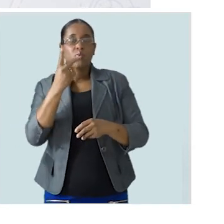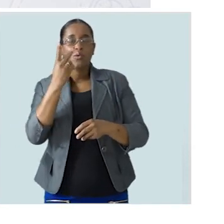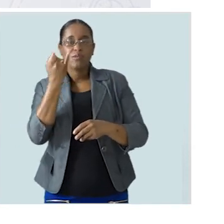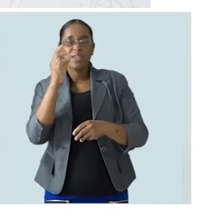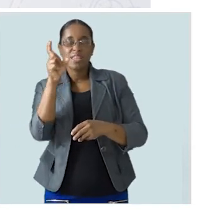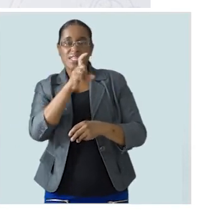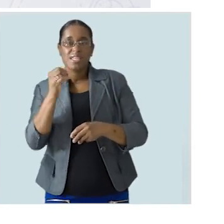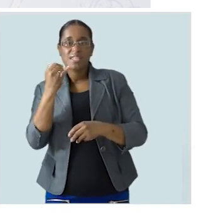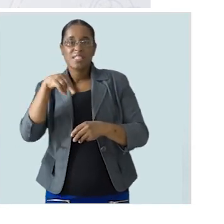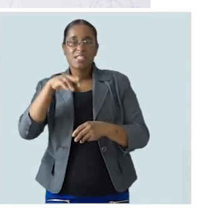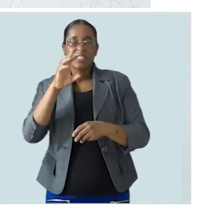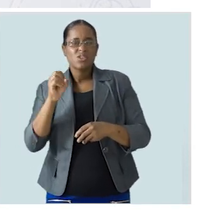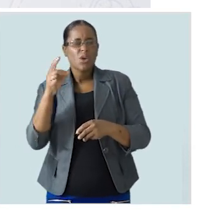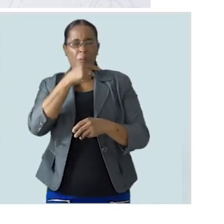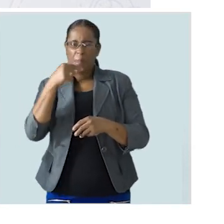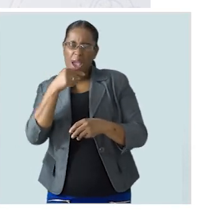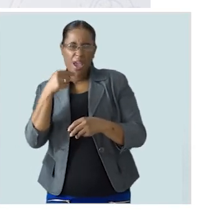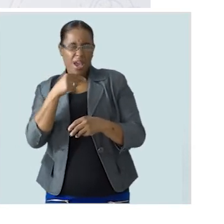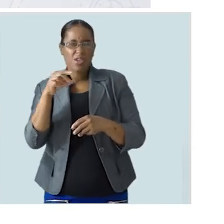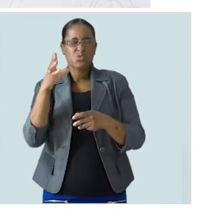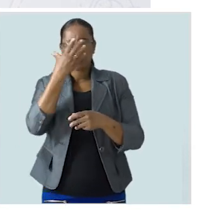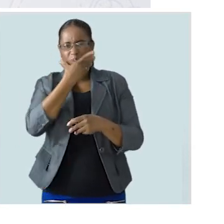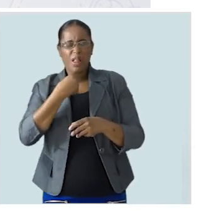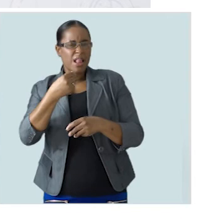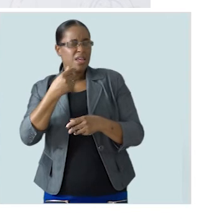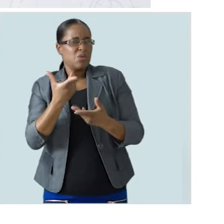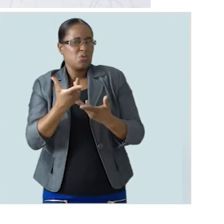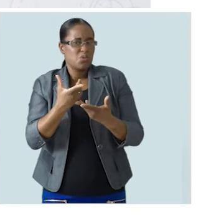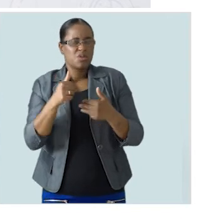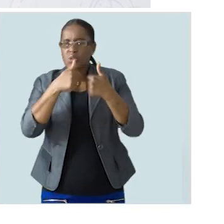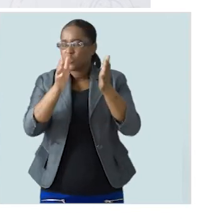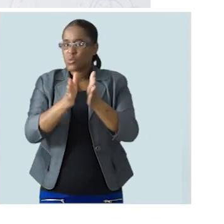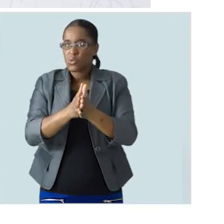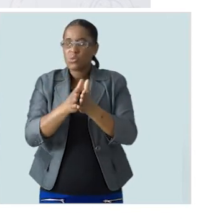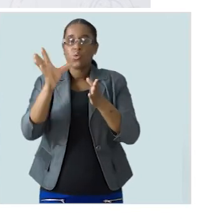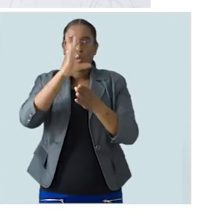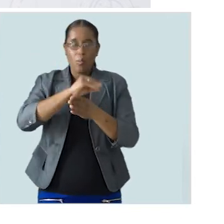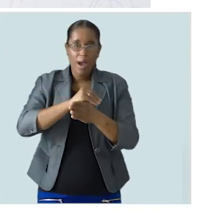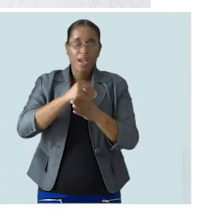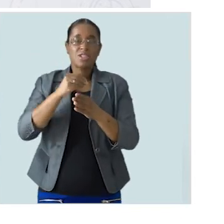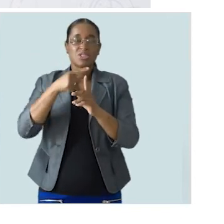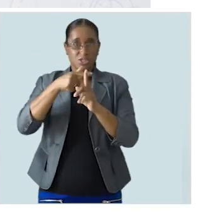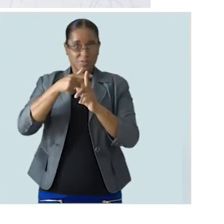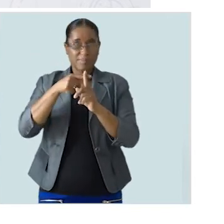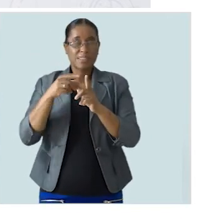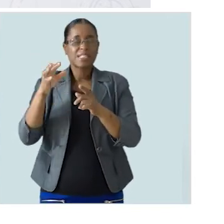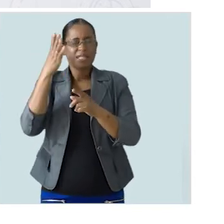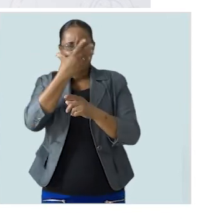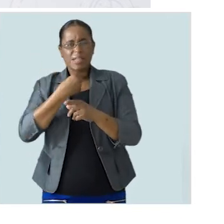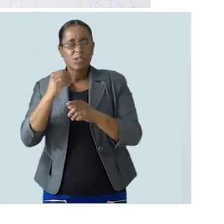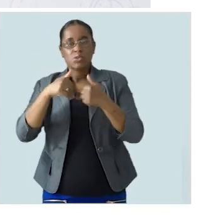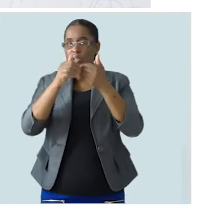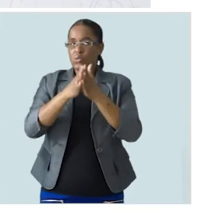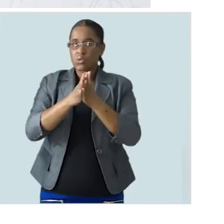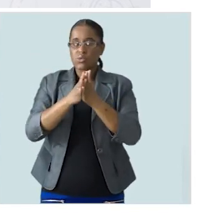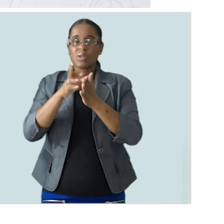menos lindo de todos. O mais lindo de todos é superlativo relativo de superioridade.